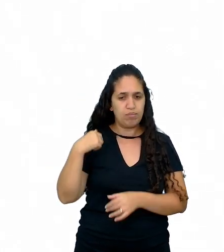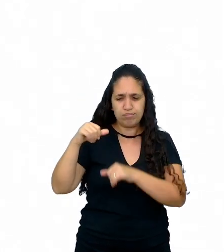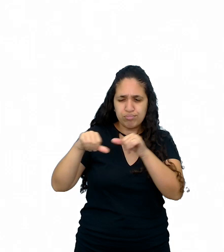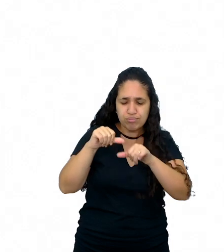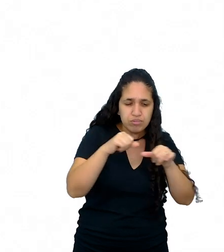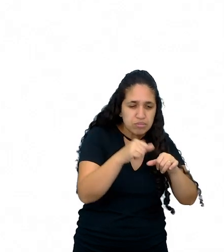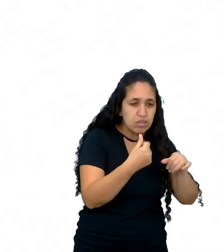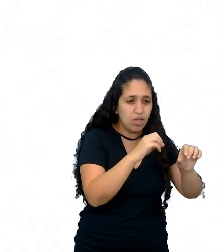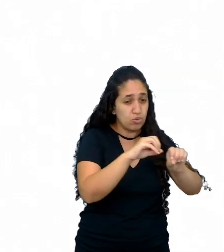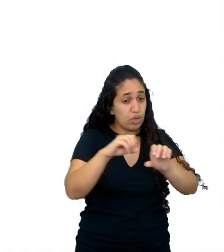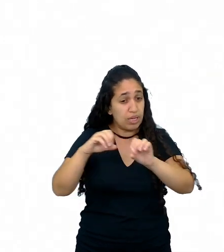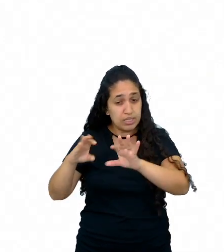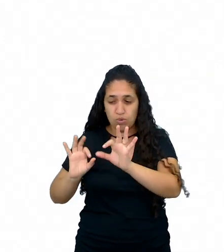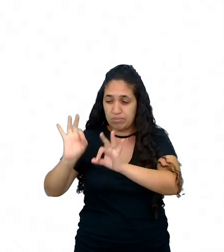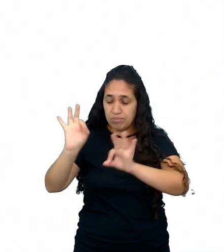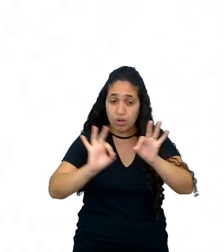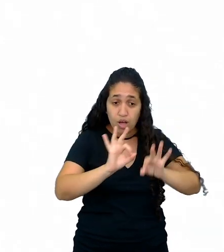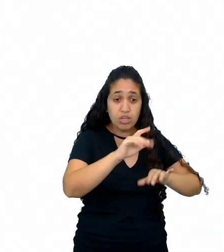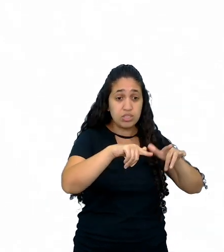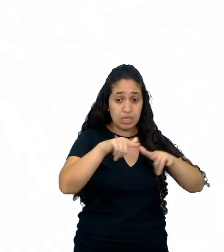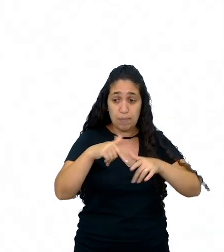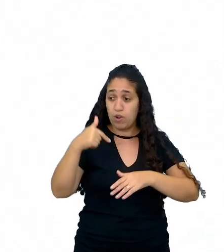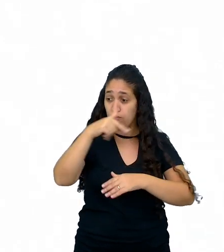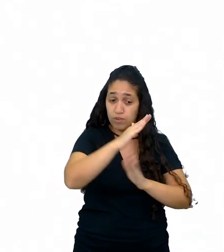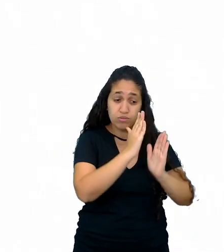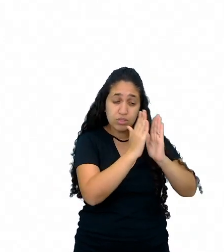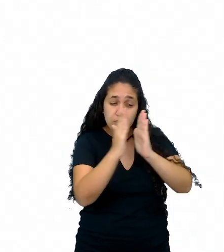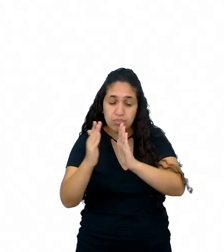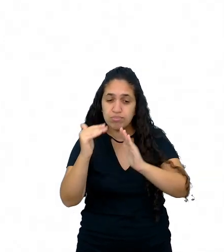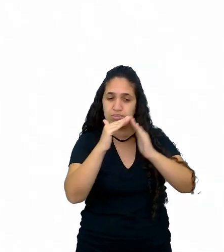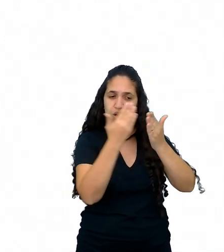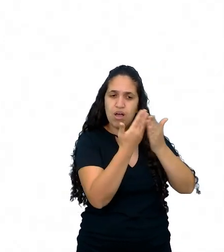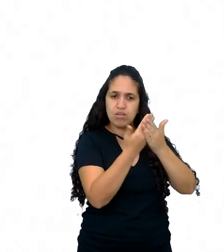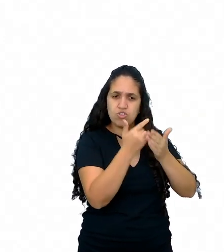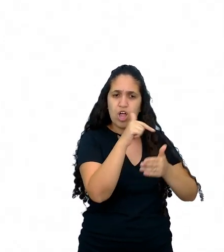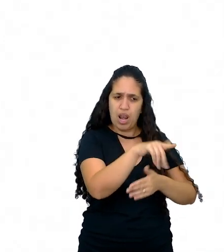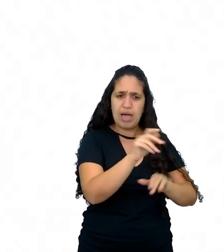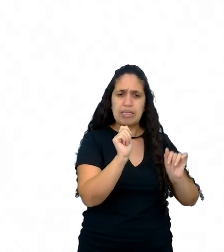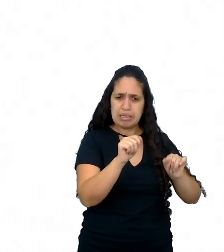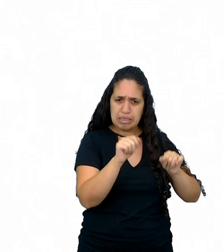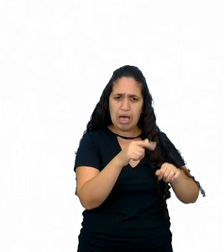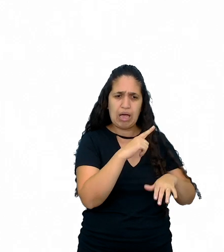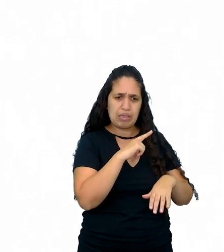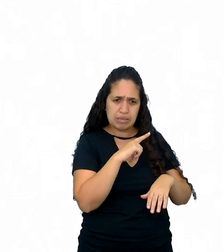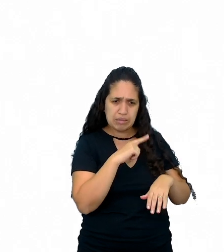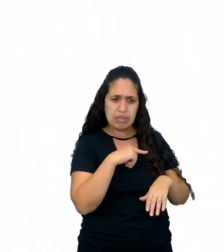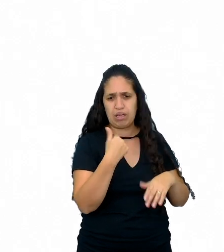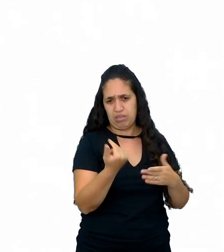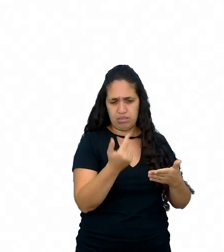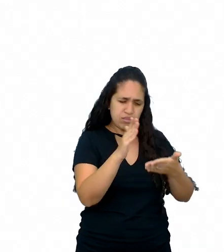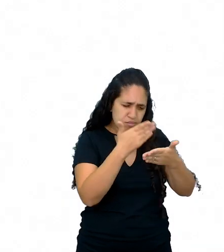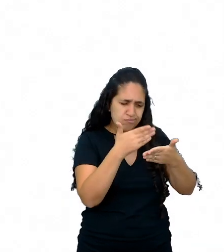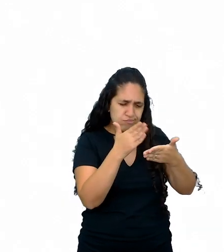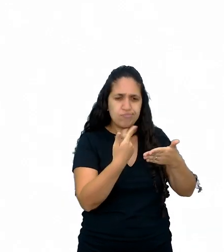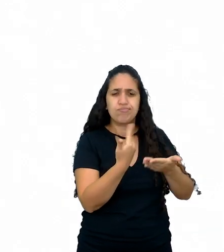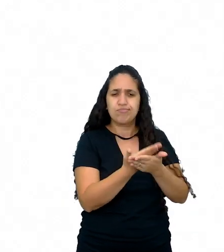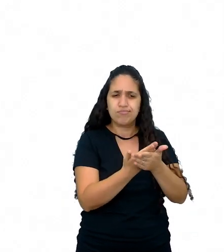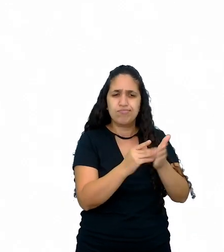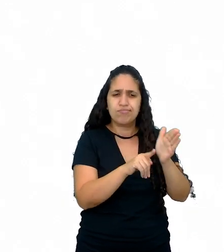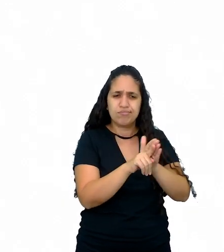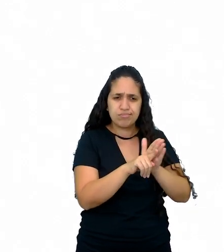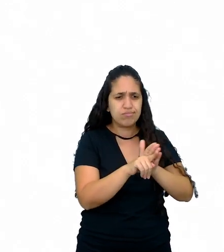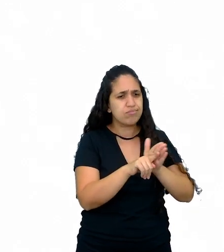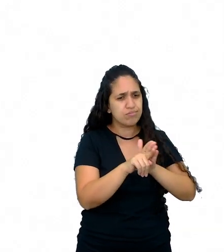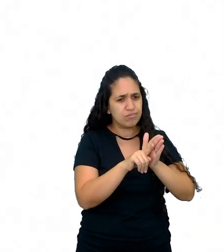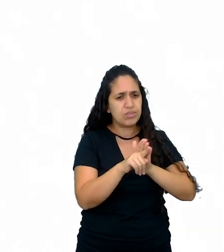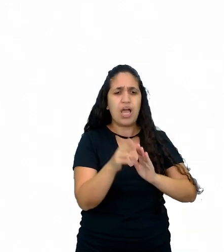projetos de trabalho. Olhem na biblioteca das vossas escolas, possivelmente vocês têm, na biblioteca do professor, deem uma estudada, eu